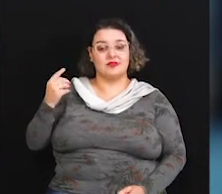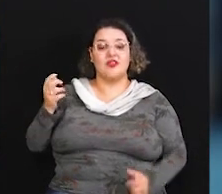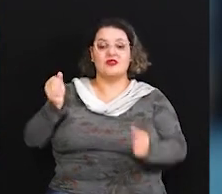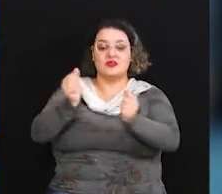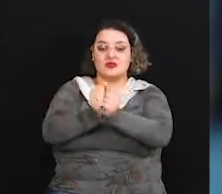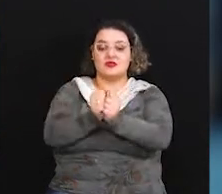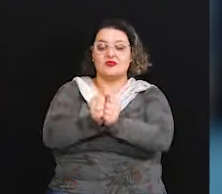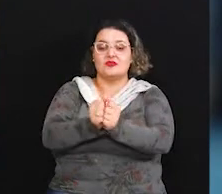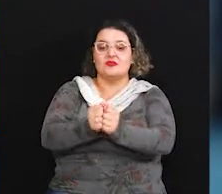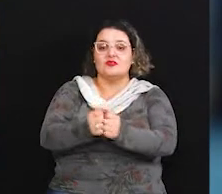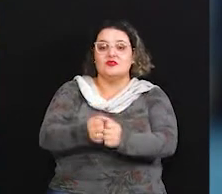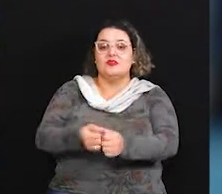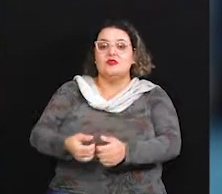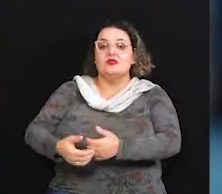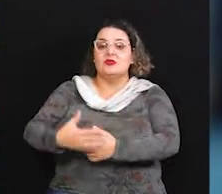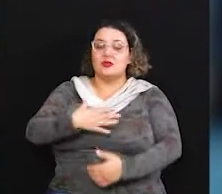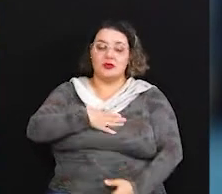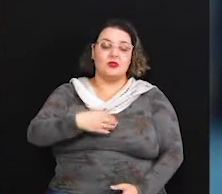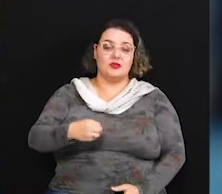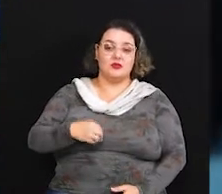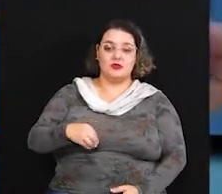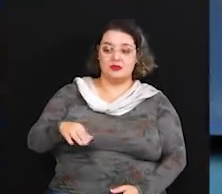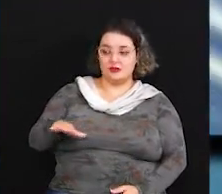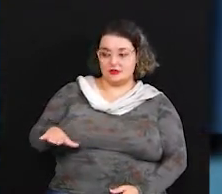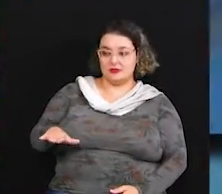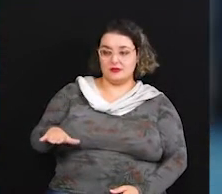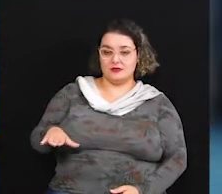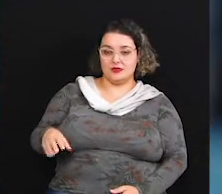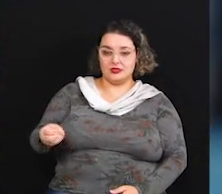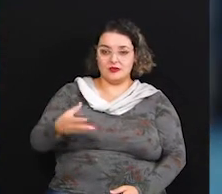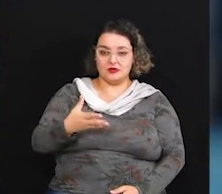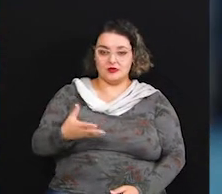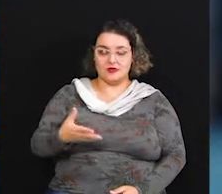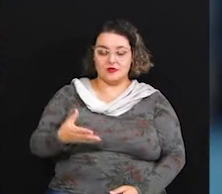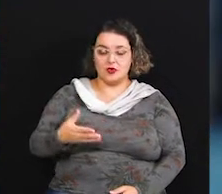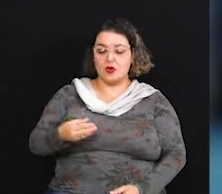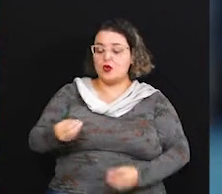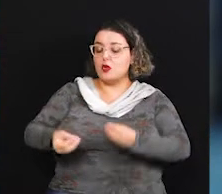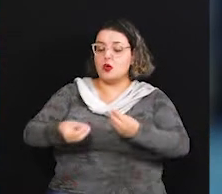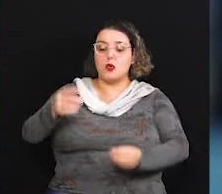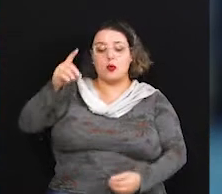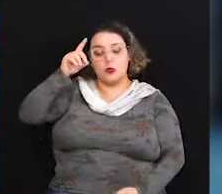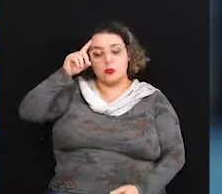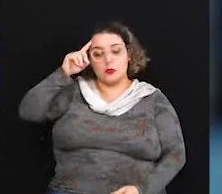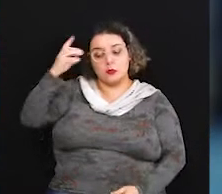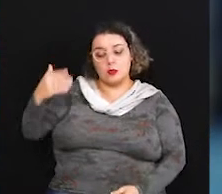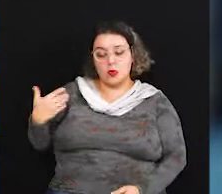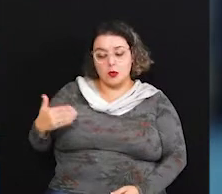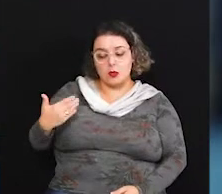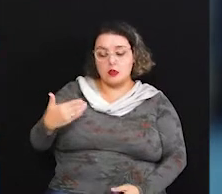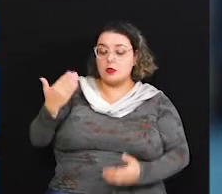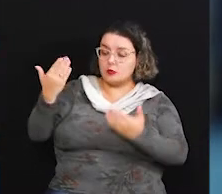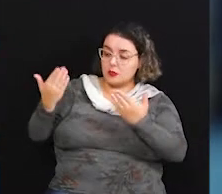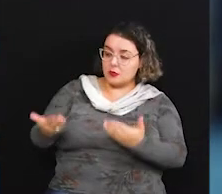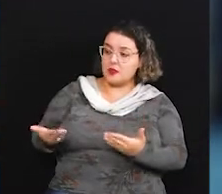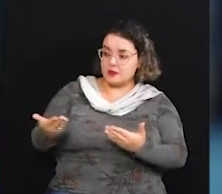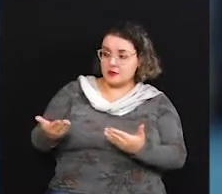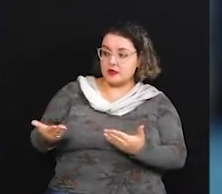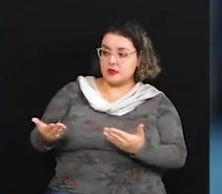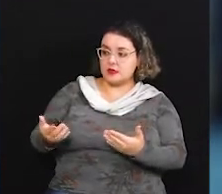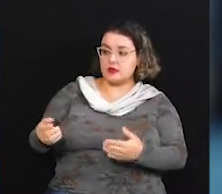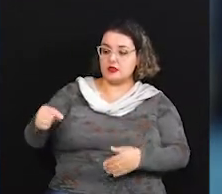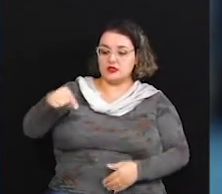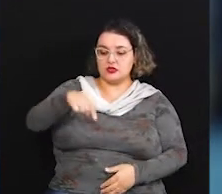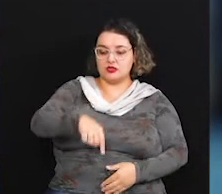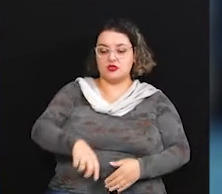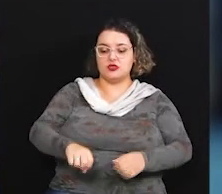agora no seu mais novo. Isso. E como é o dia a dia dele aqui e para você? Você deixa